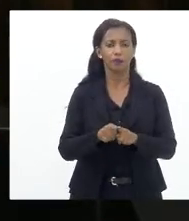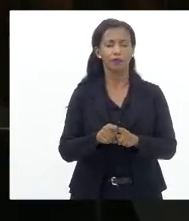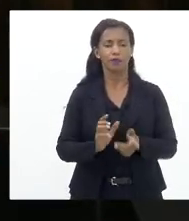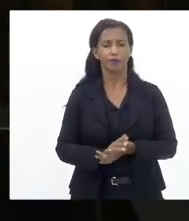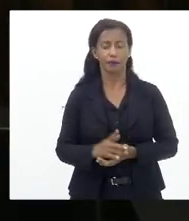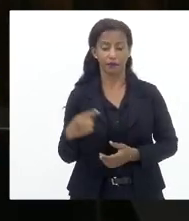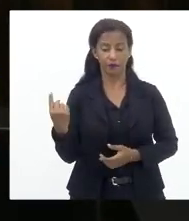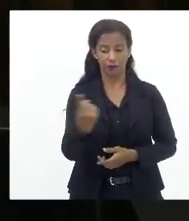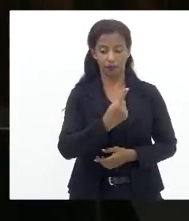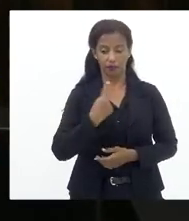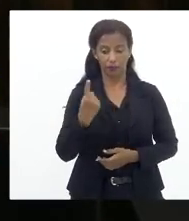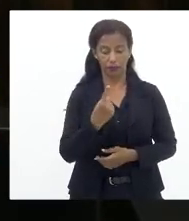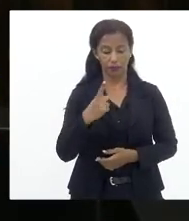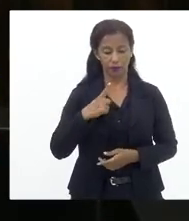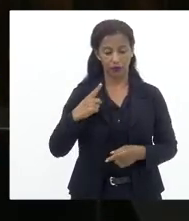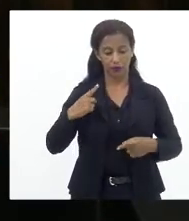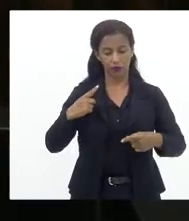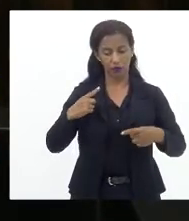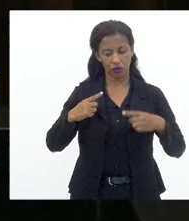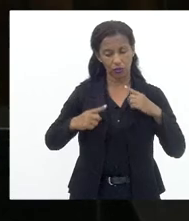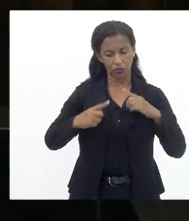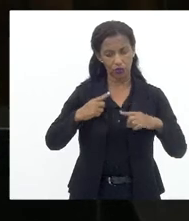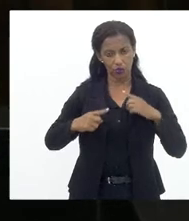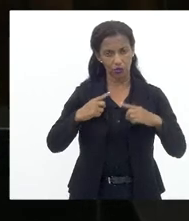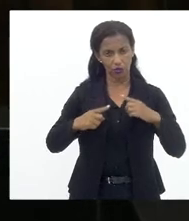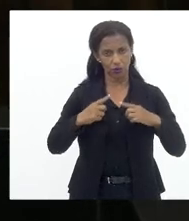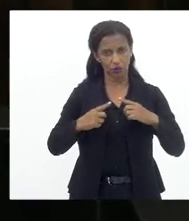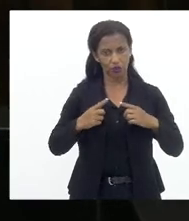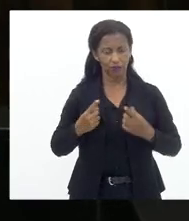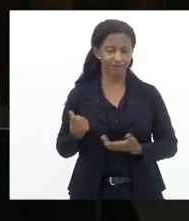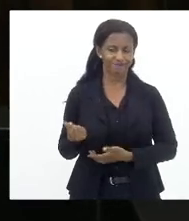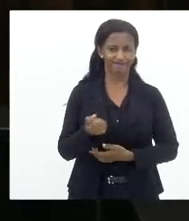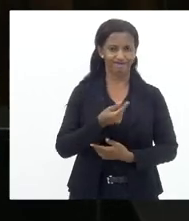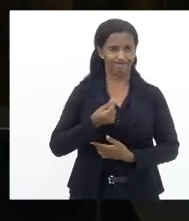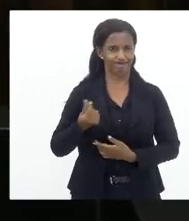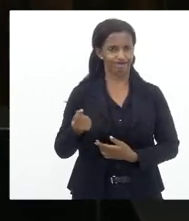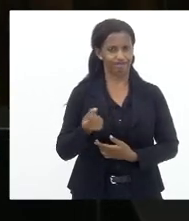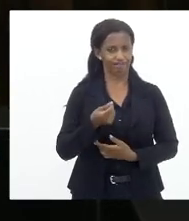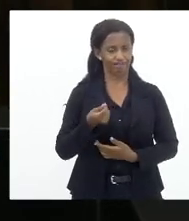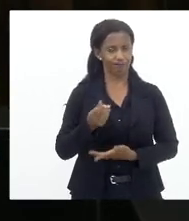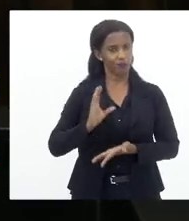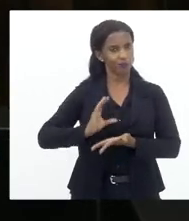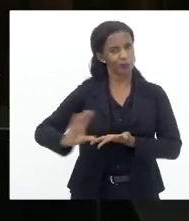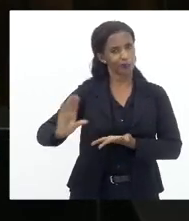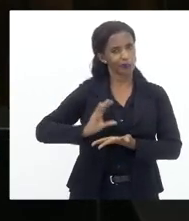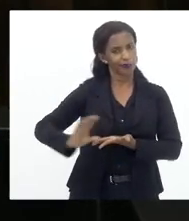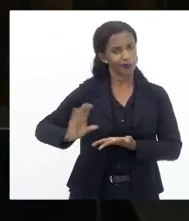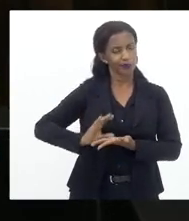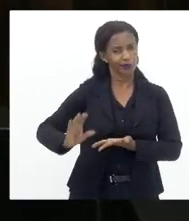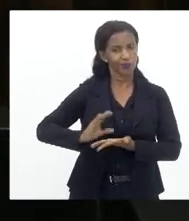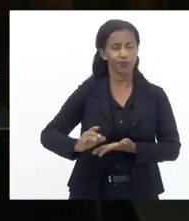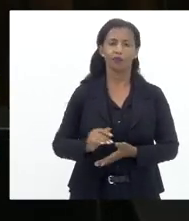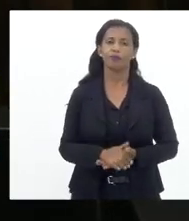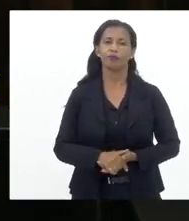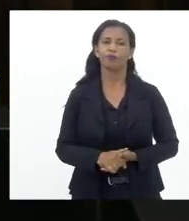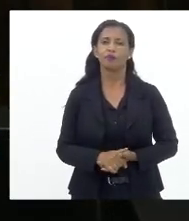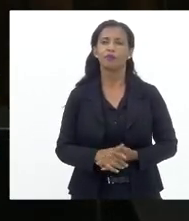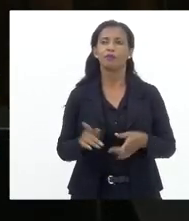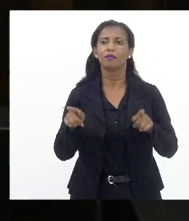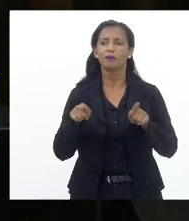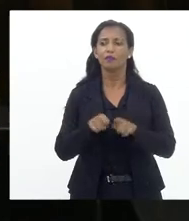nós teremos que discutir custeio nós teremos que discutir investimento e